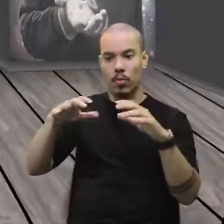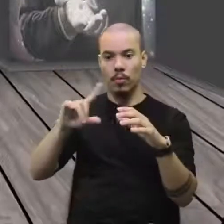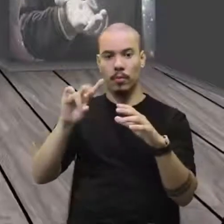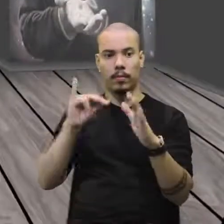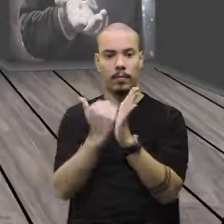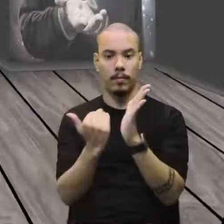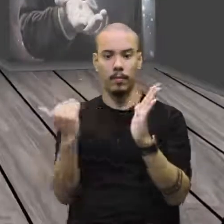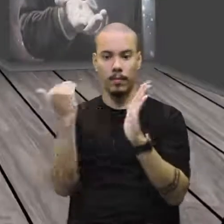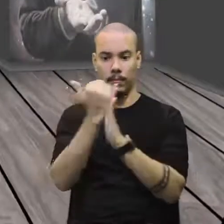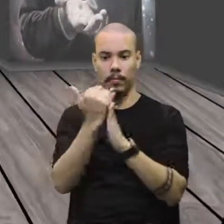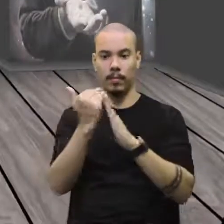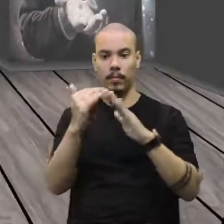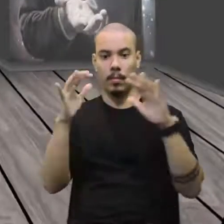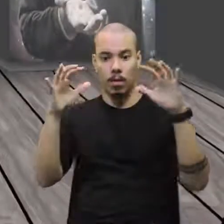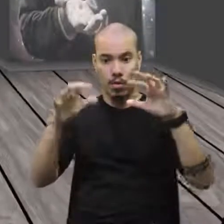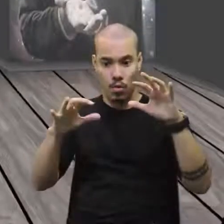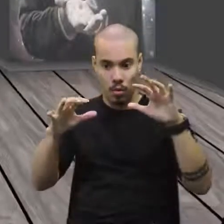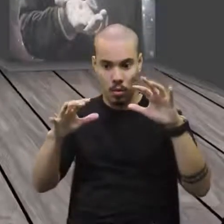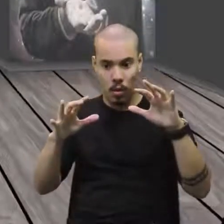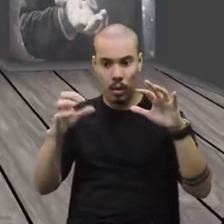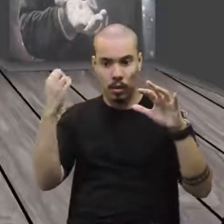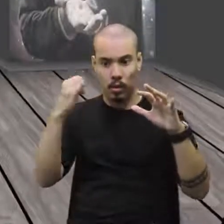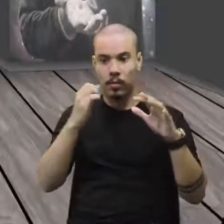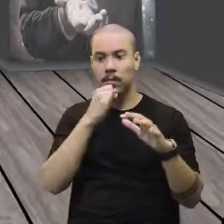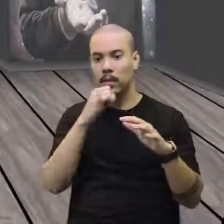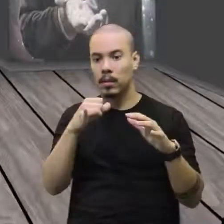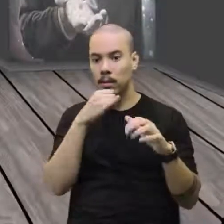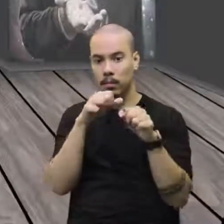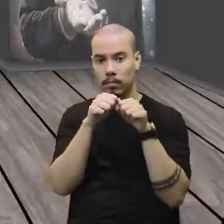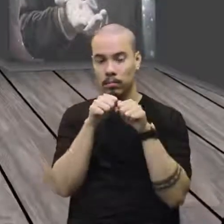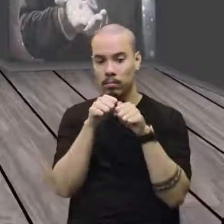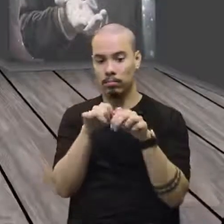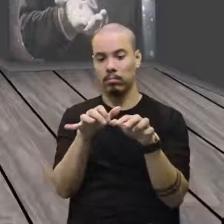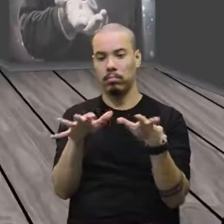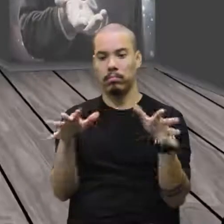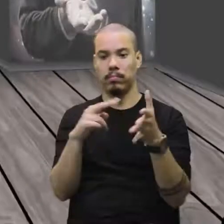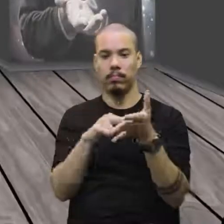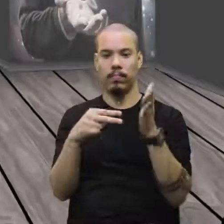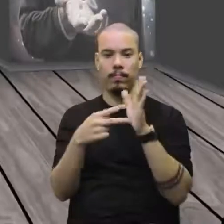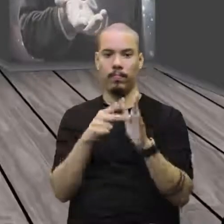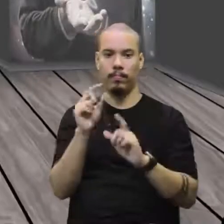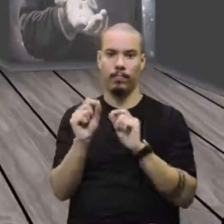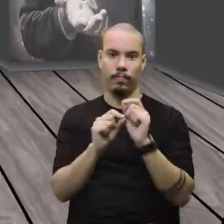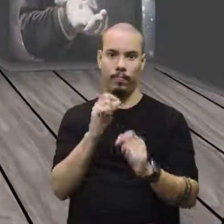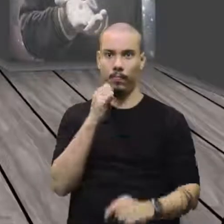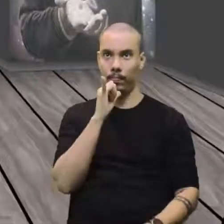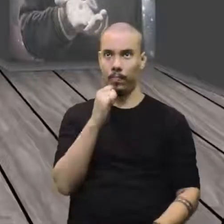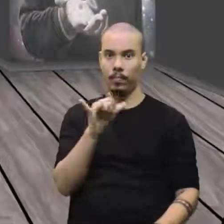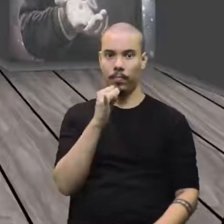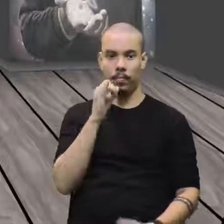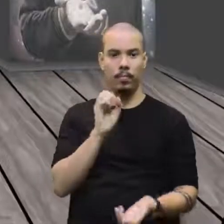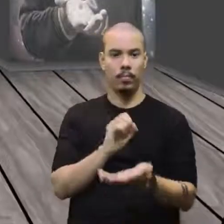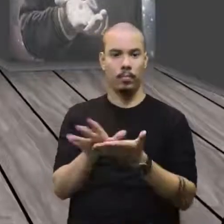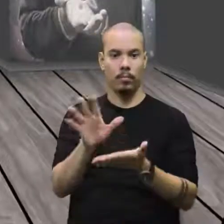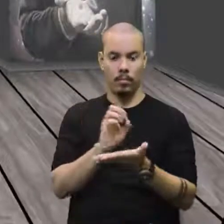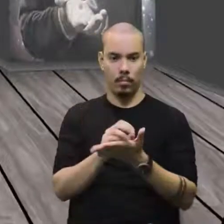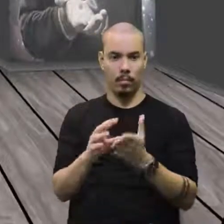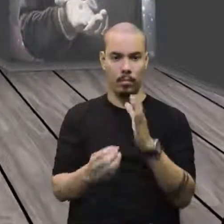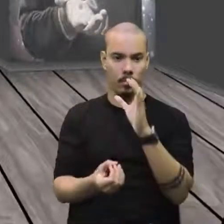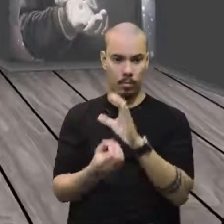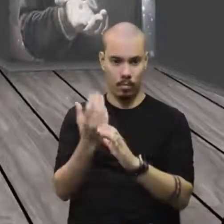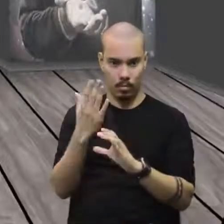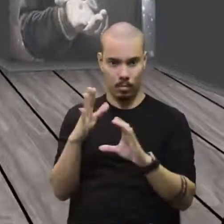alto. A partir do momento que você abre, você está mandando energia embora. Que é essa energia que eu falo embora assim? Está descendo,